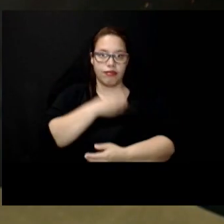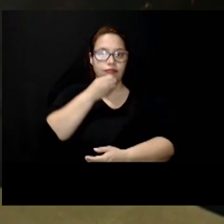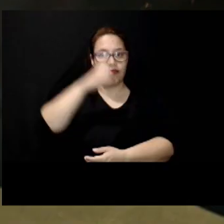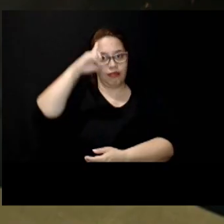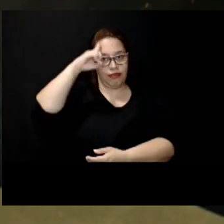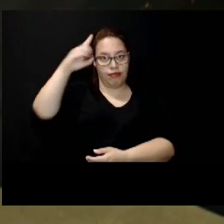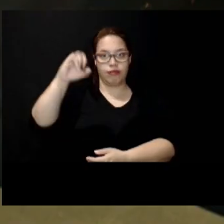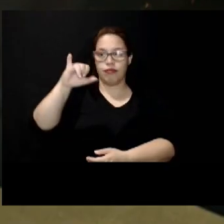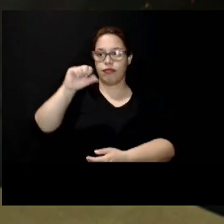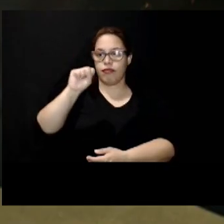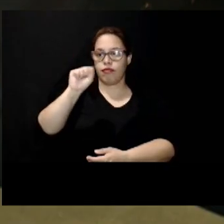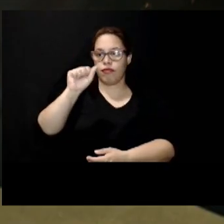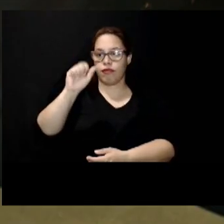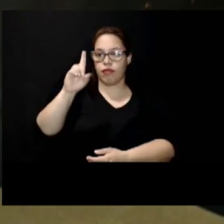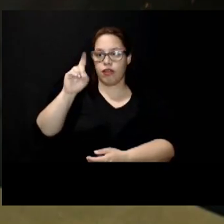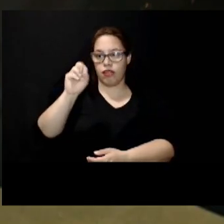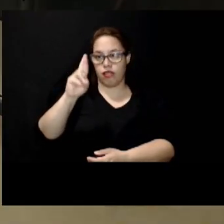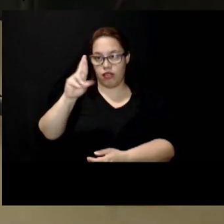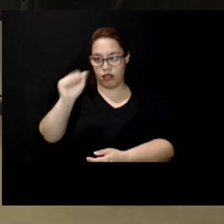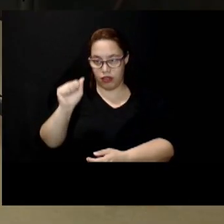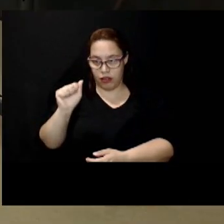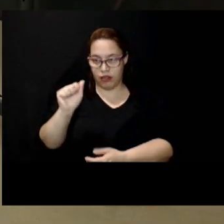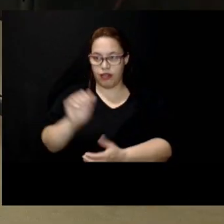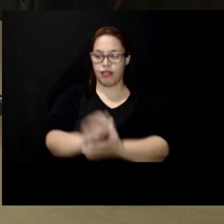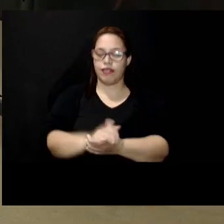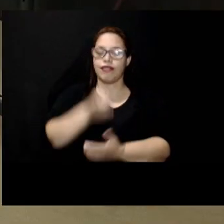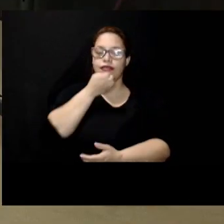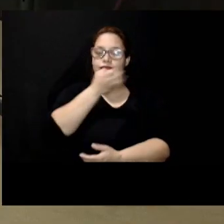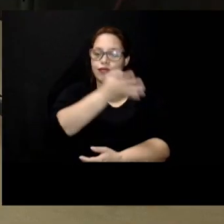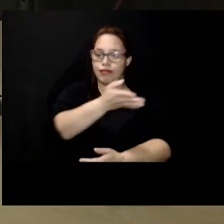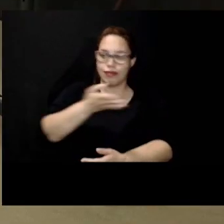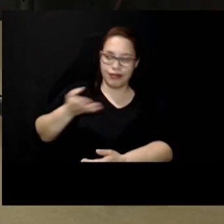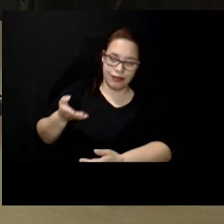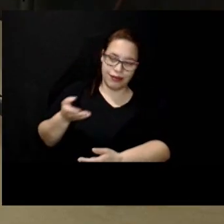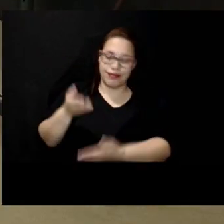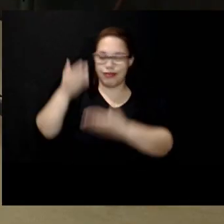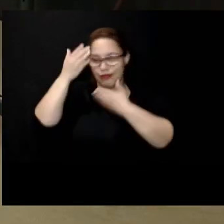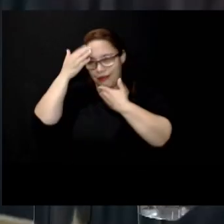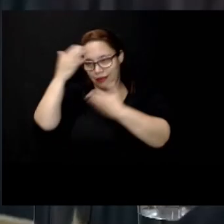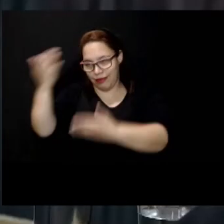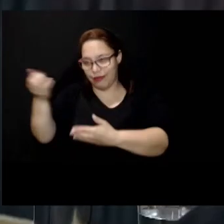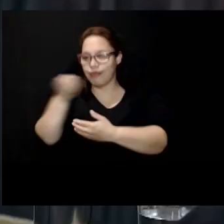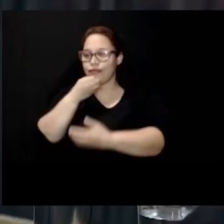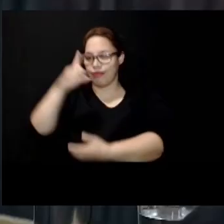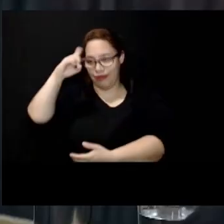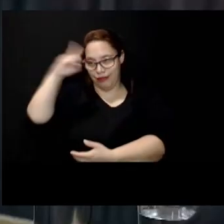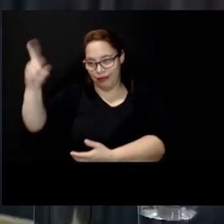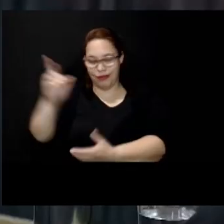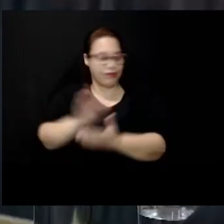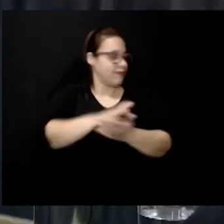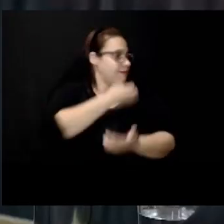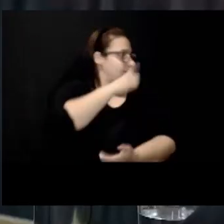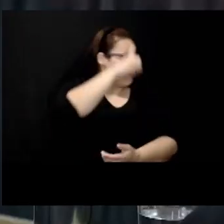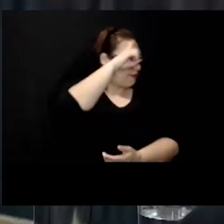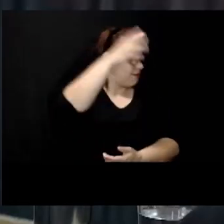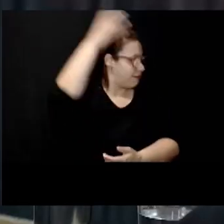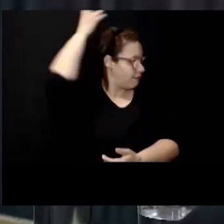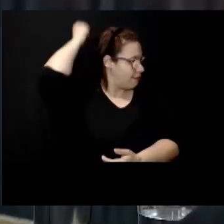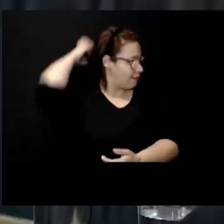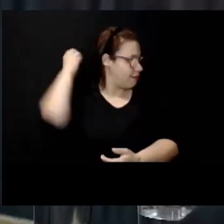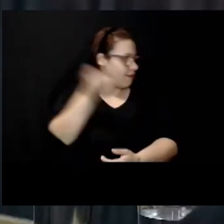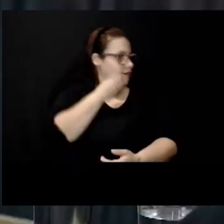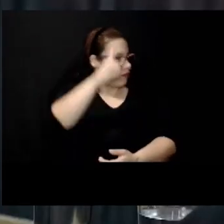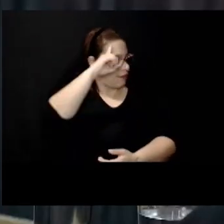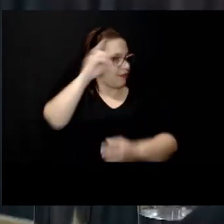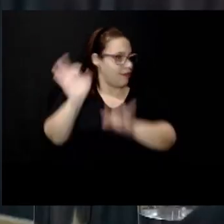Isadora Talamoni. Seja muito bem-vinda, obrigada. Bom dia para você. Bom dia, Rúbia. Bom dia, telespectadores.